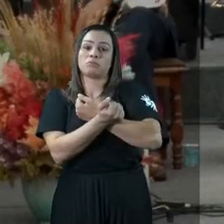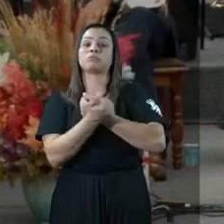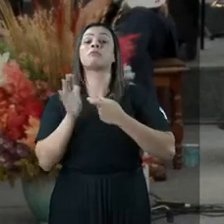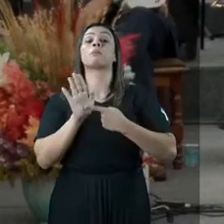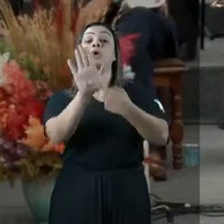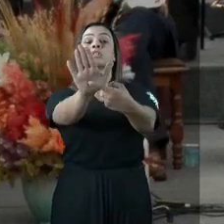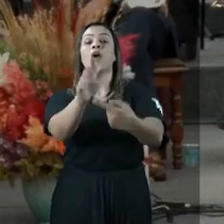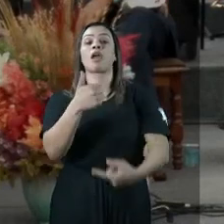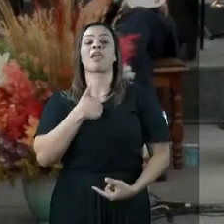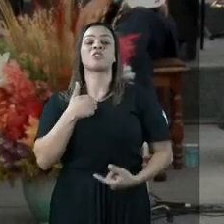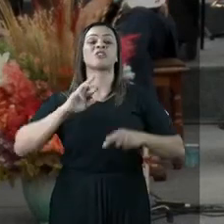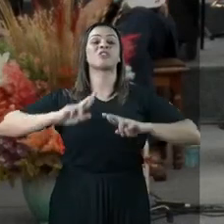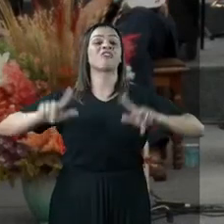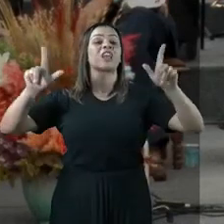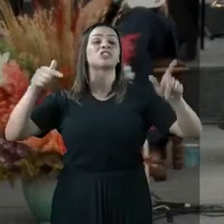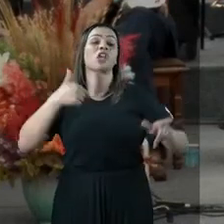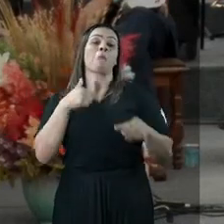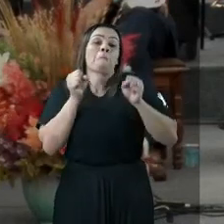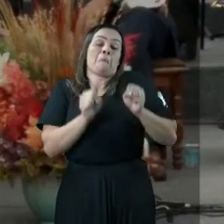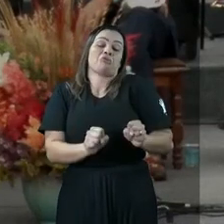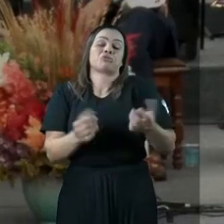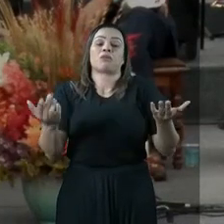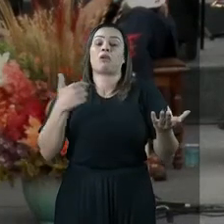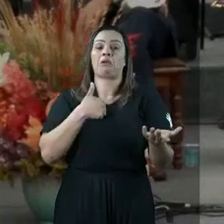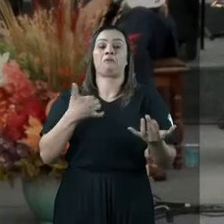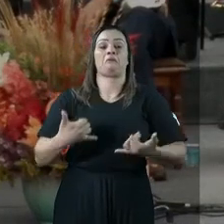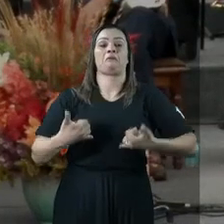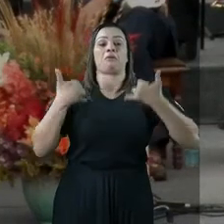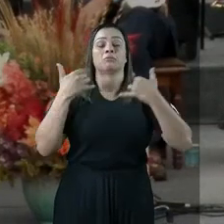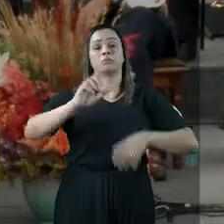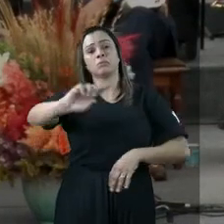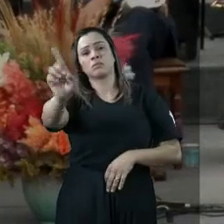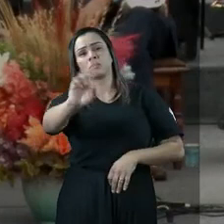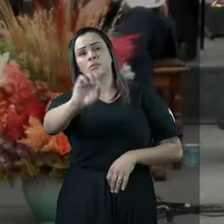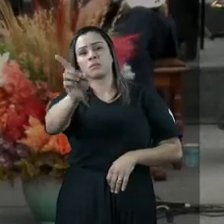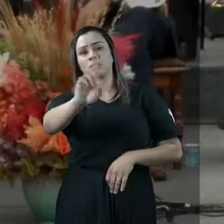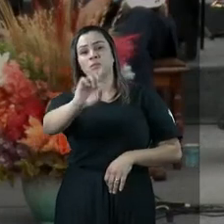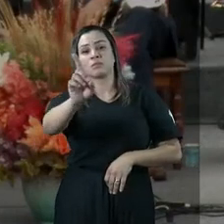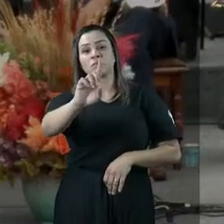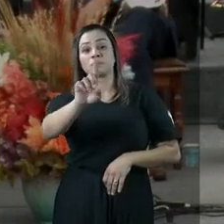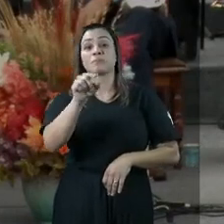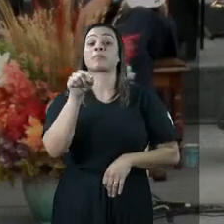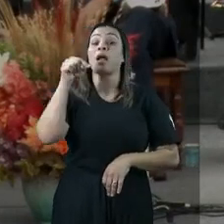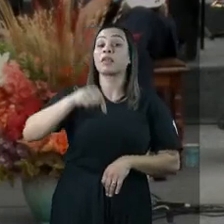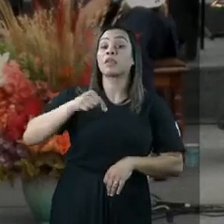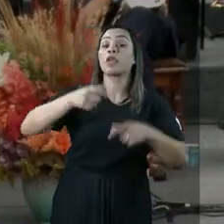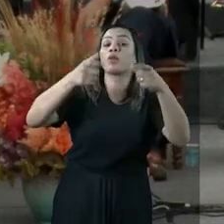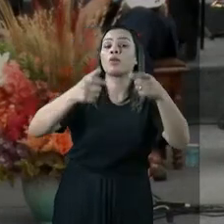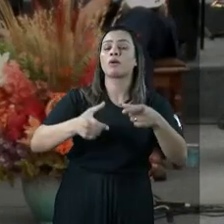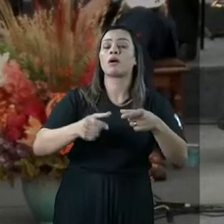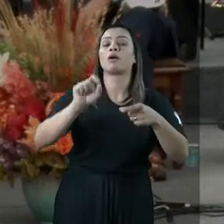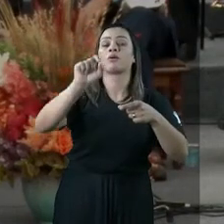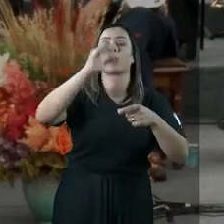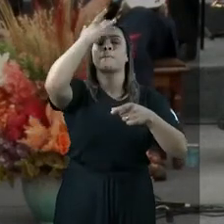glória que tomou este santuário é reflexo de alguém que deixou a veste da realeza em casa. E entrou aqui